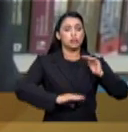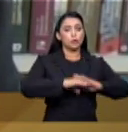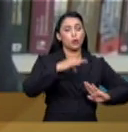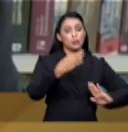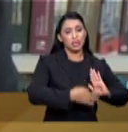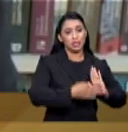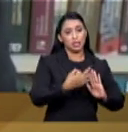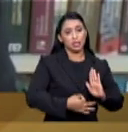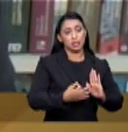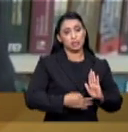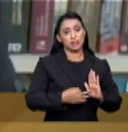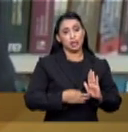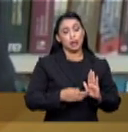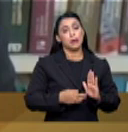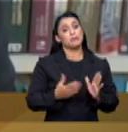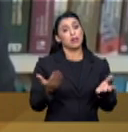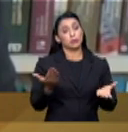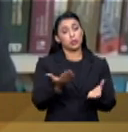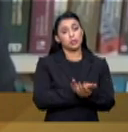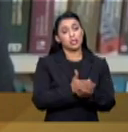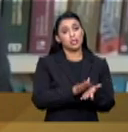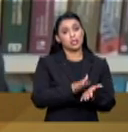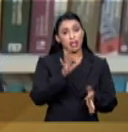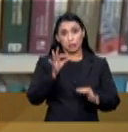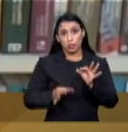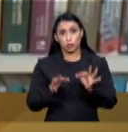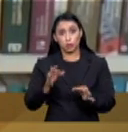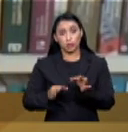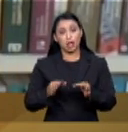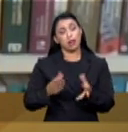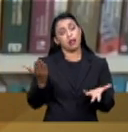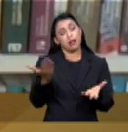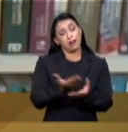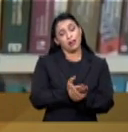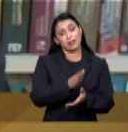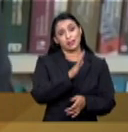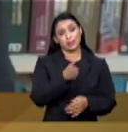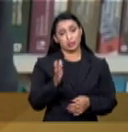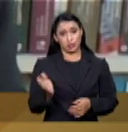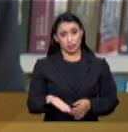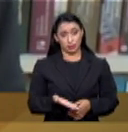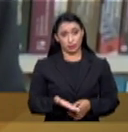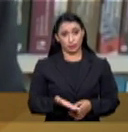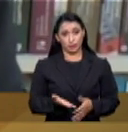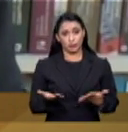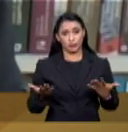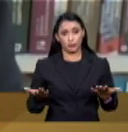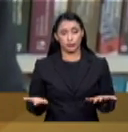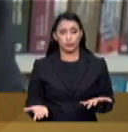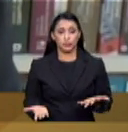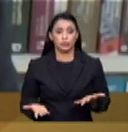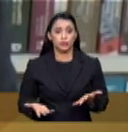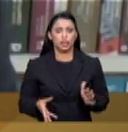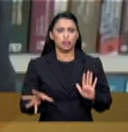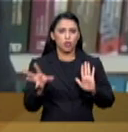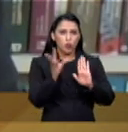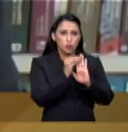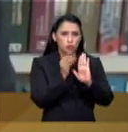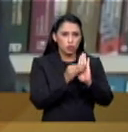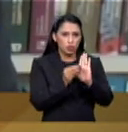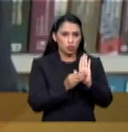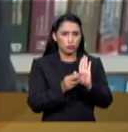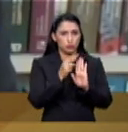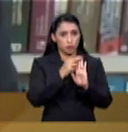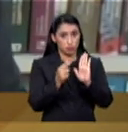para processar ações decisórias. E, ao mesmo tempo, esvazia de conteúdo normativo o